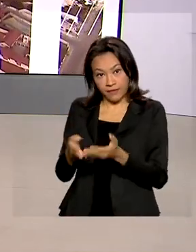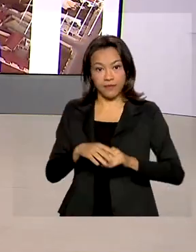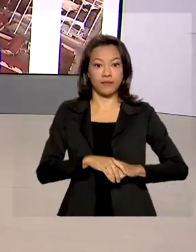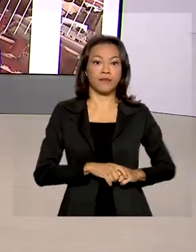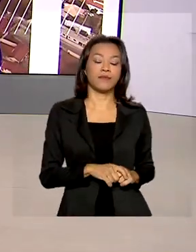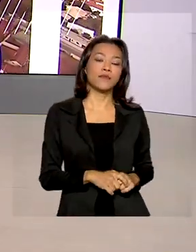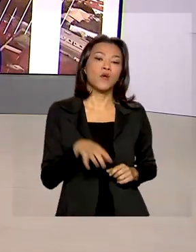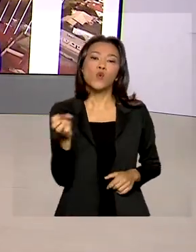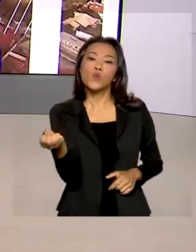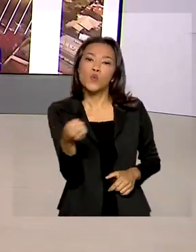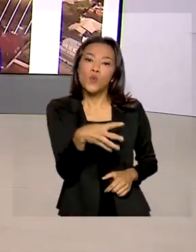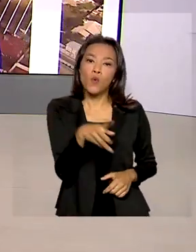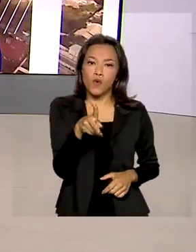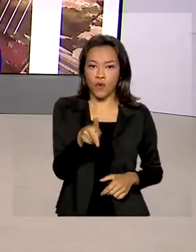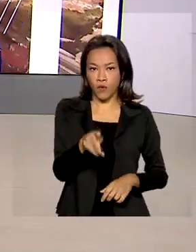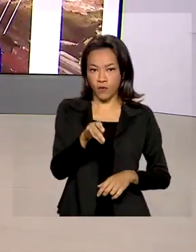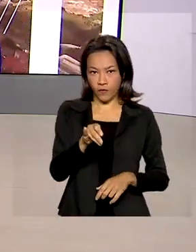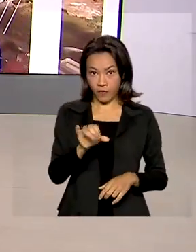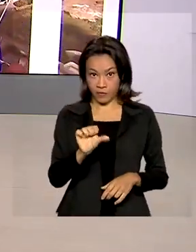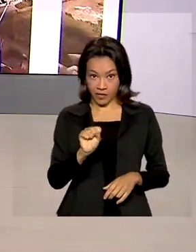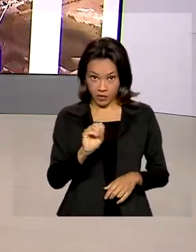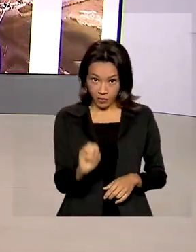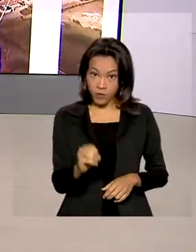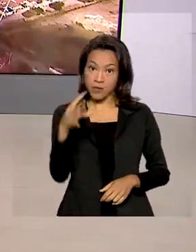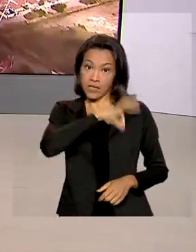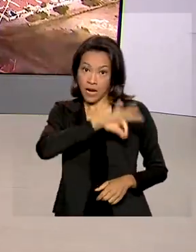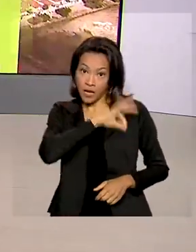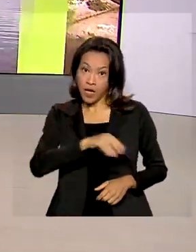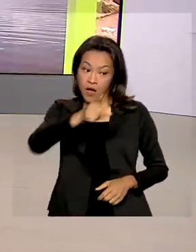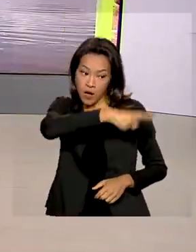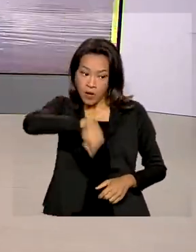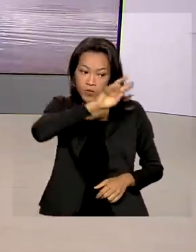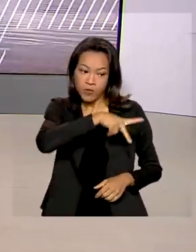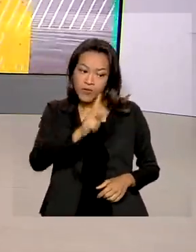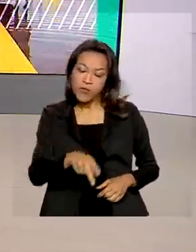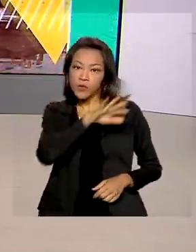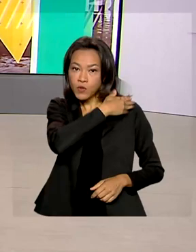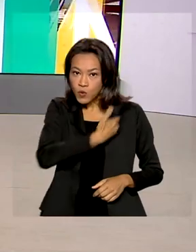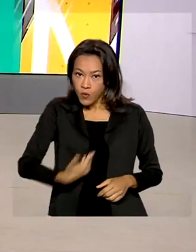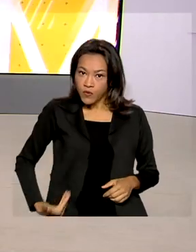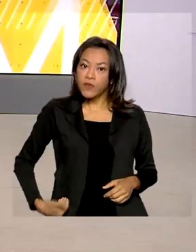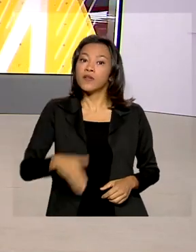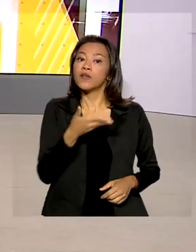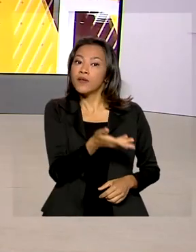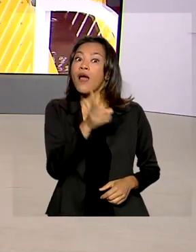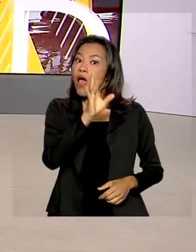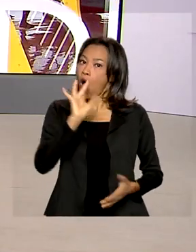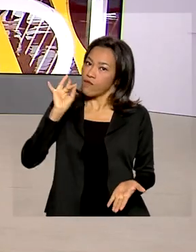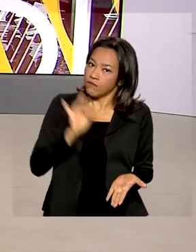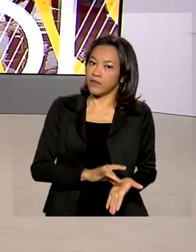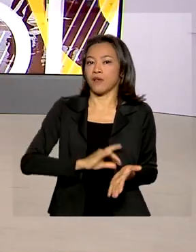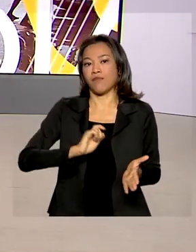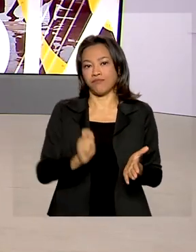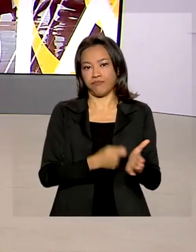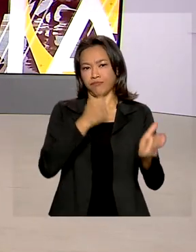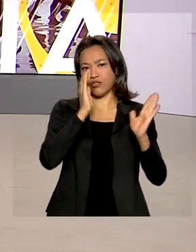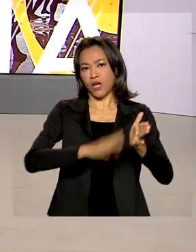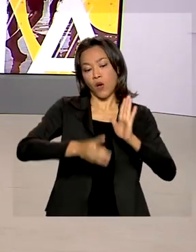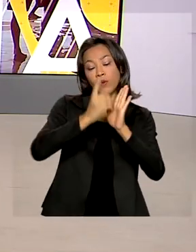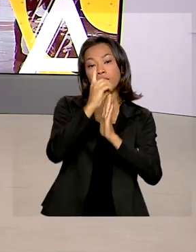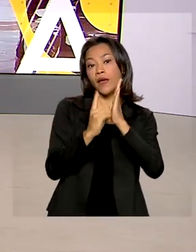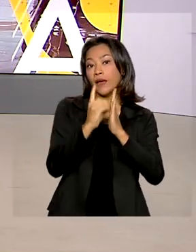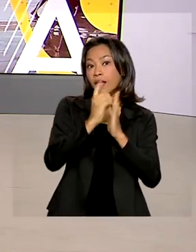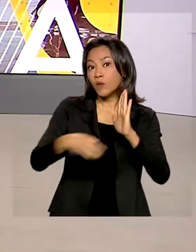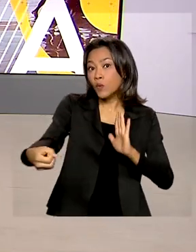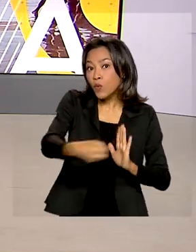O novo piso salarial para os professores da educação básica da rede pública de ensino agora é oficial. O decreto com a nova